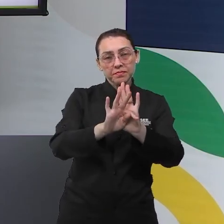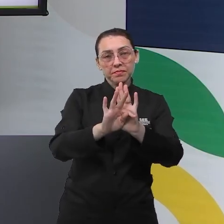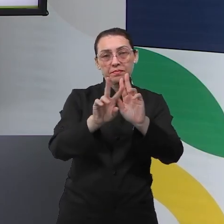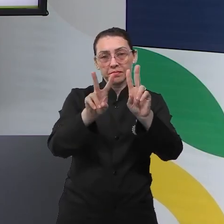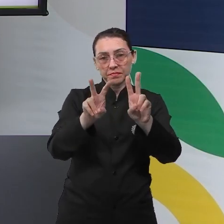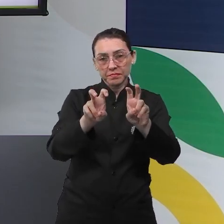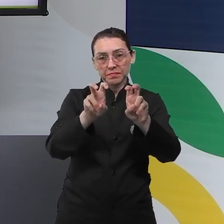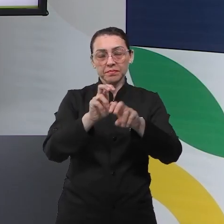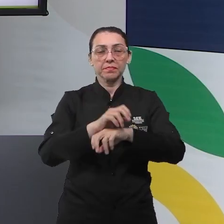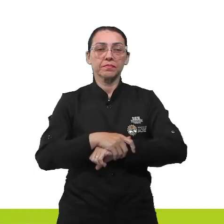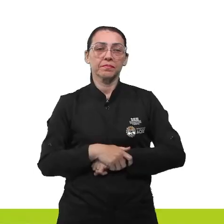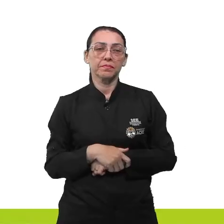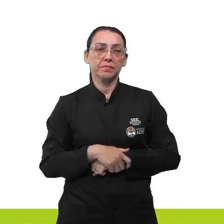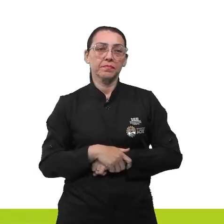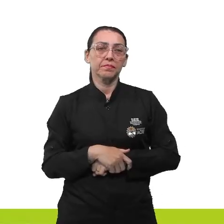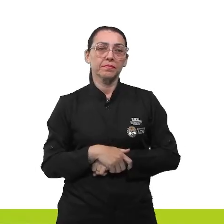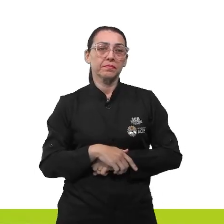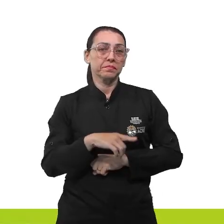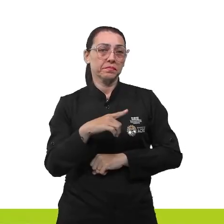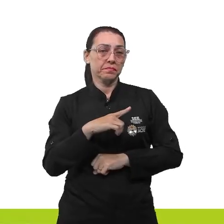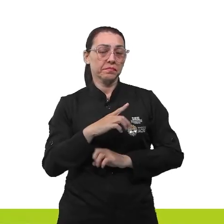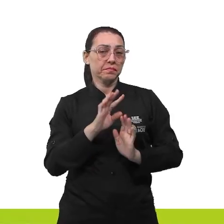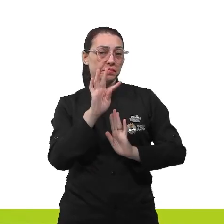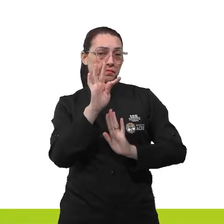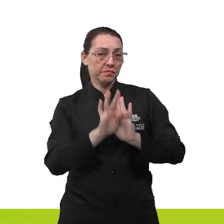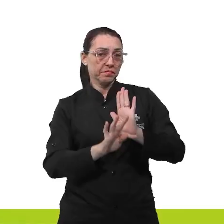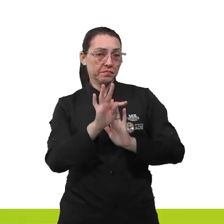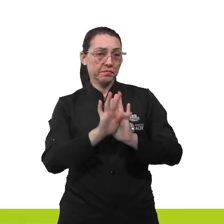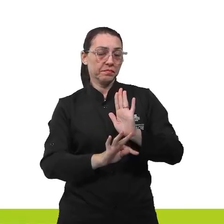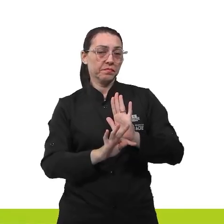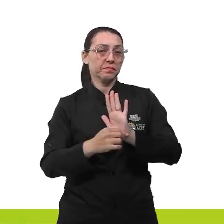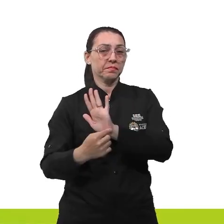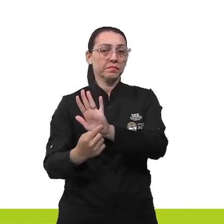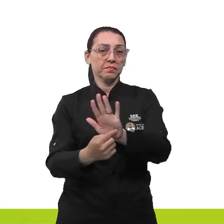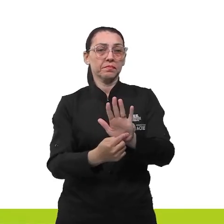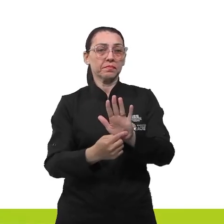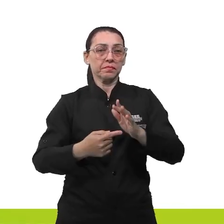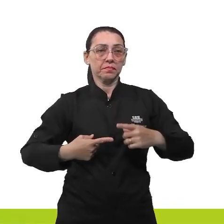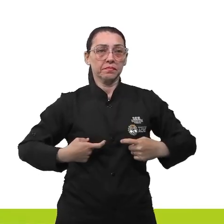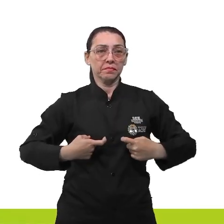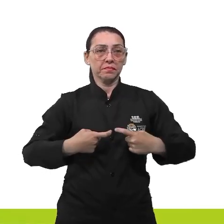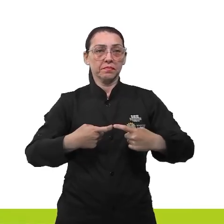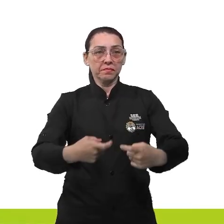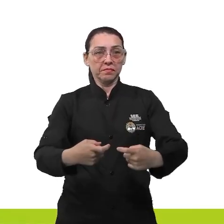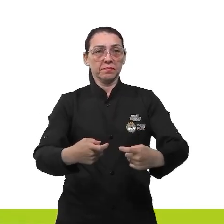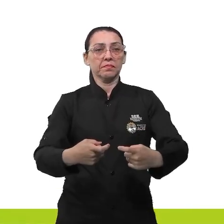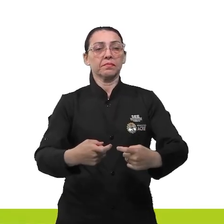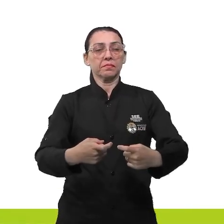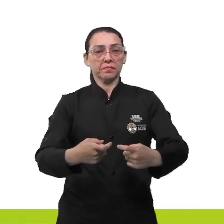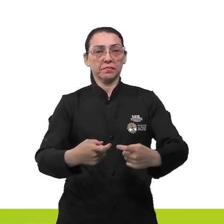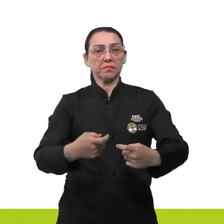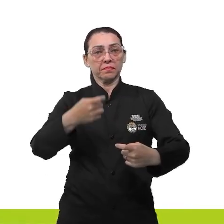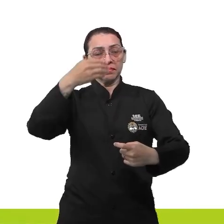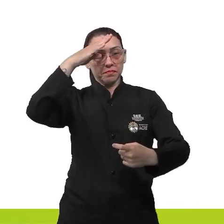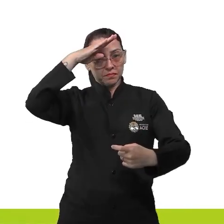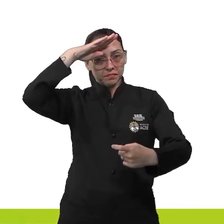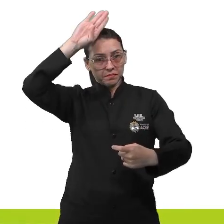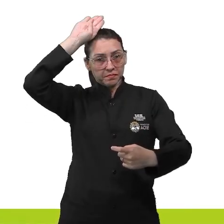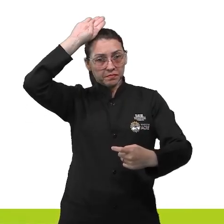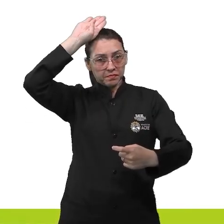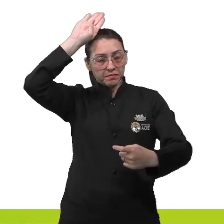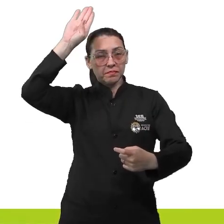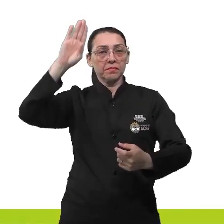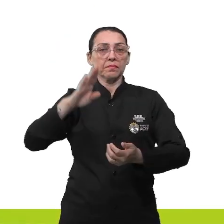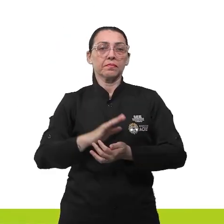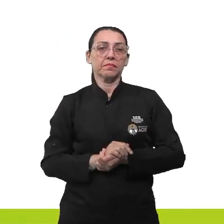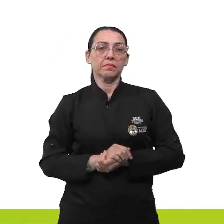assunto. Aí temos o texto expositivo, la guerra terminado, Trump anuncia que Irã acordaram na alto